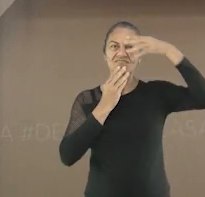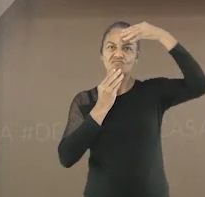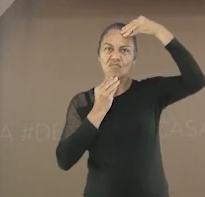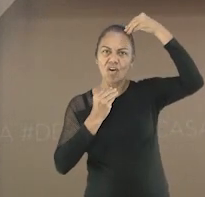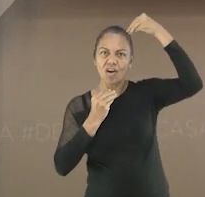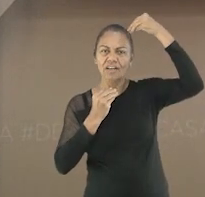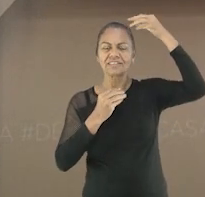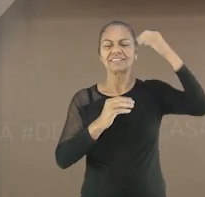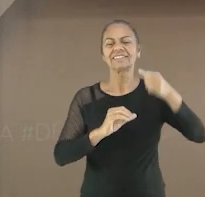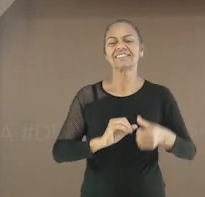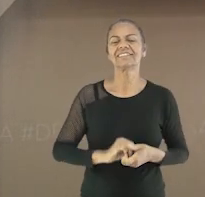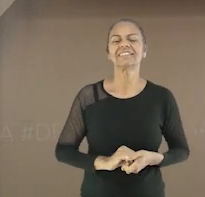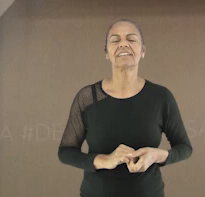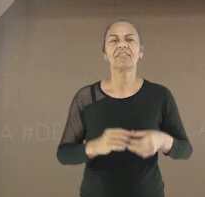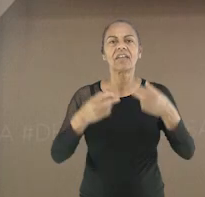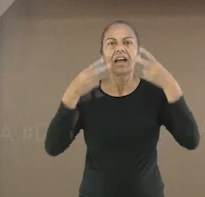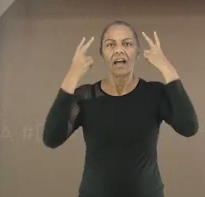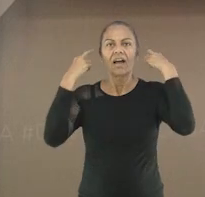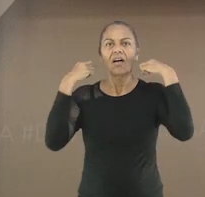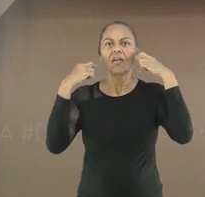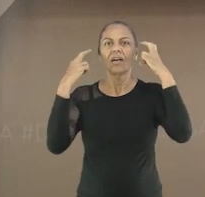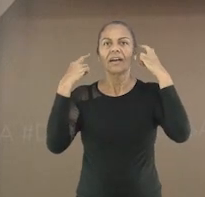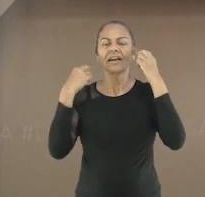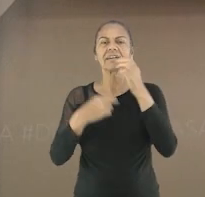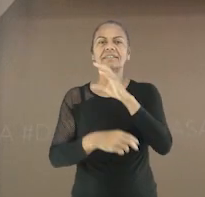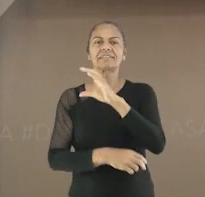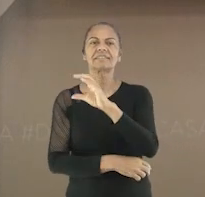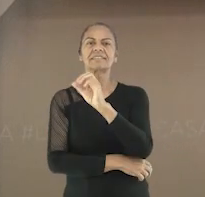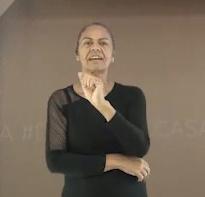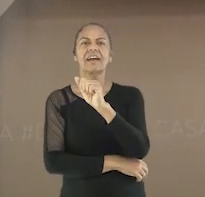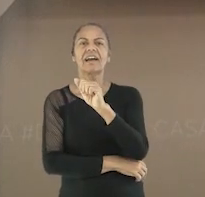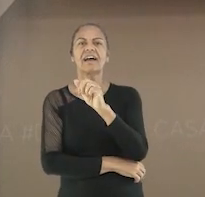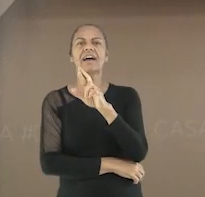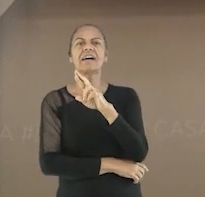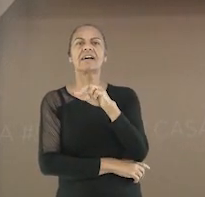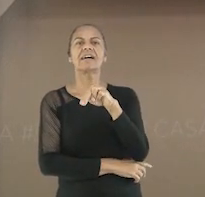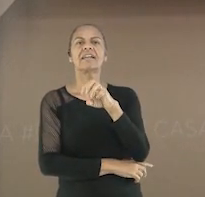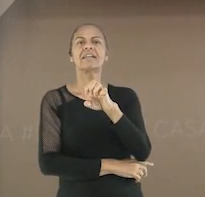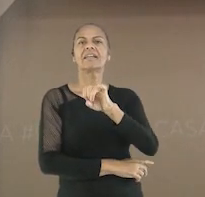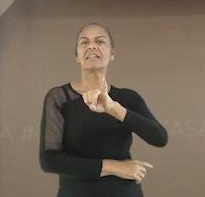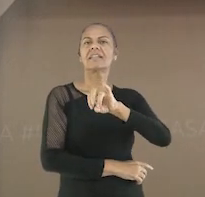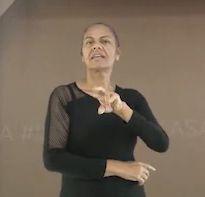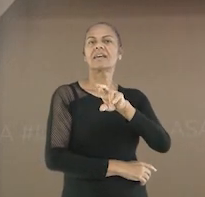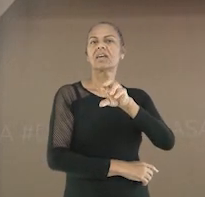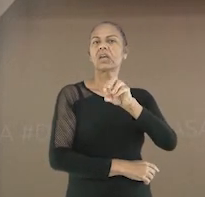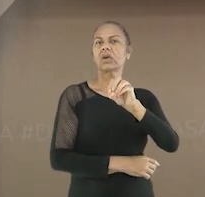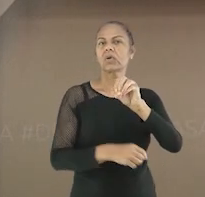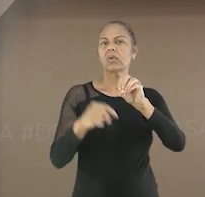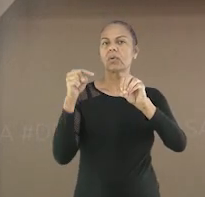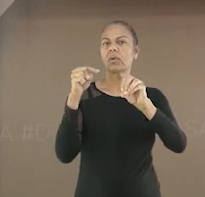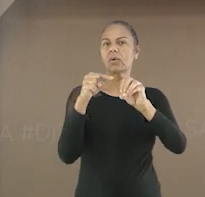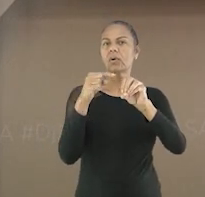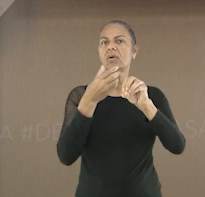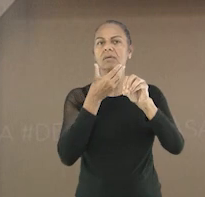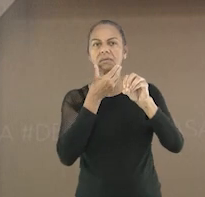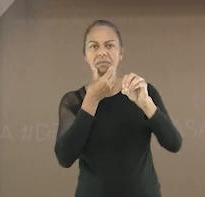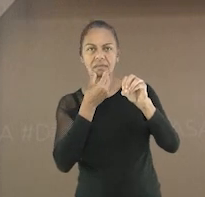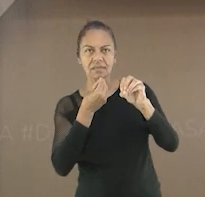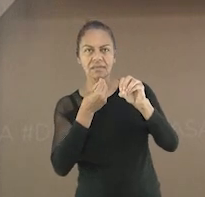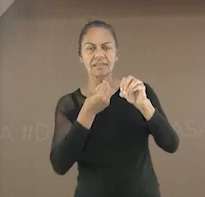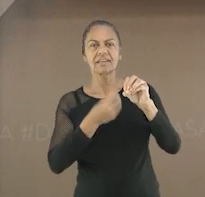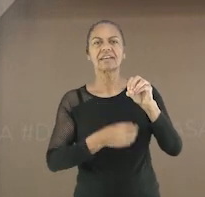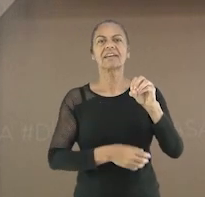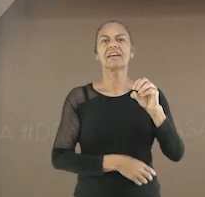termina com a. O carneiro e a ovelha. Aqui também. As palavras